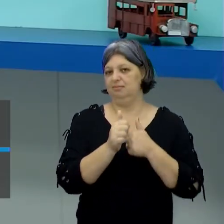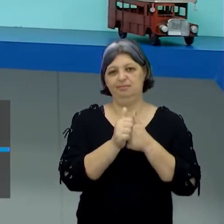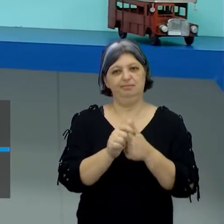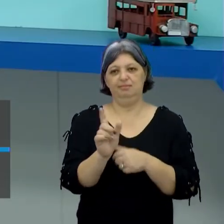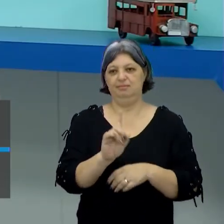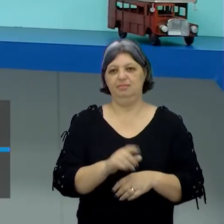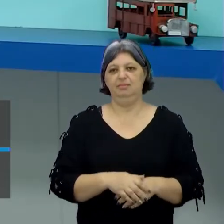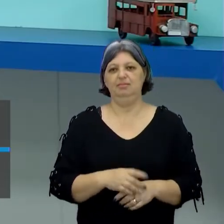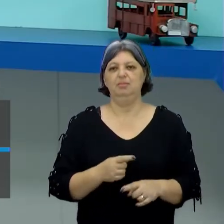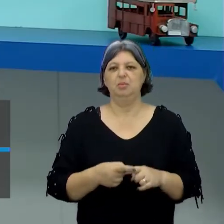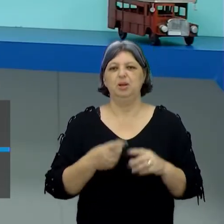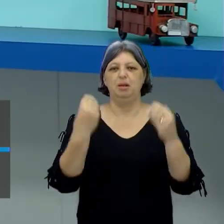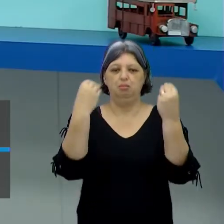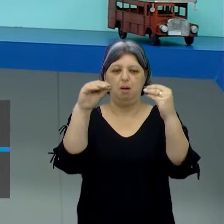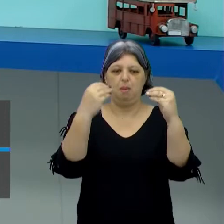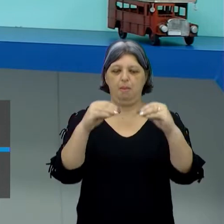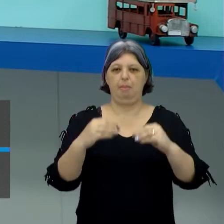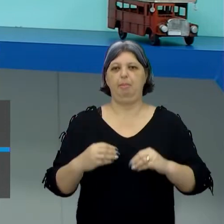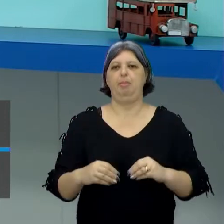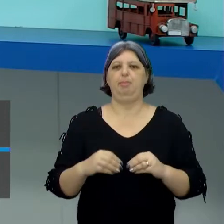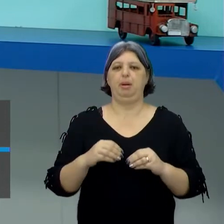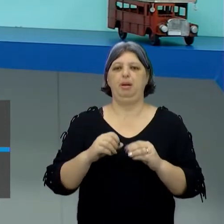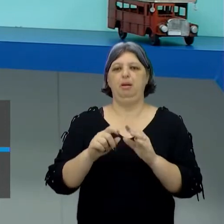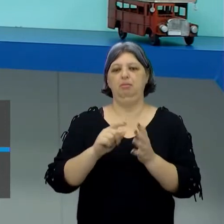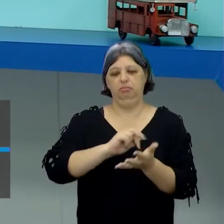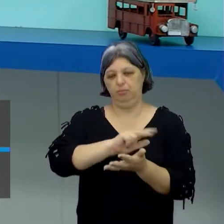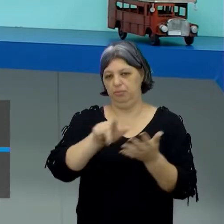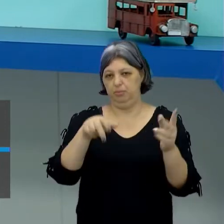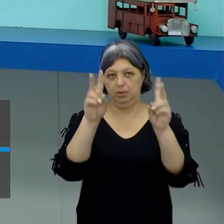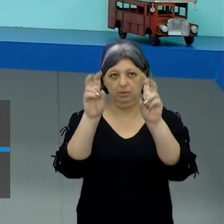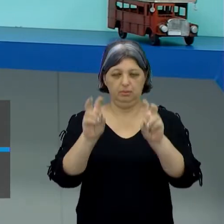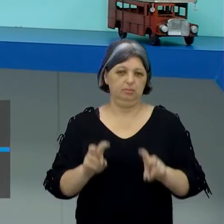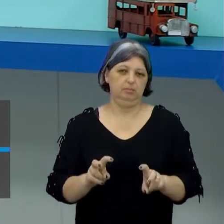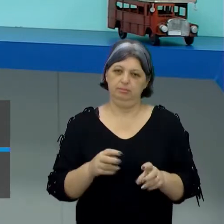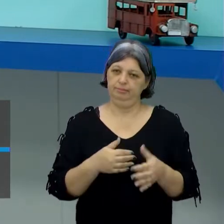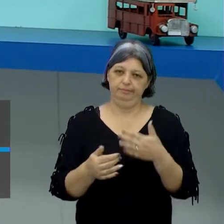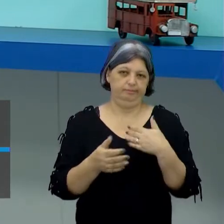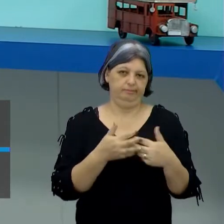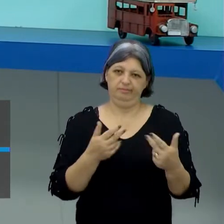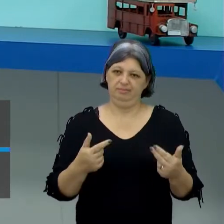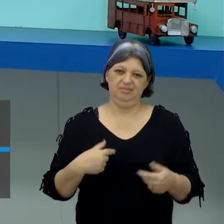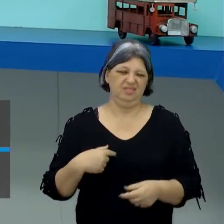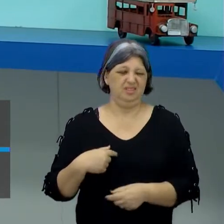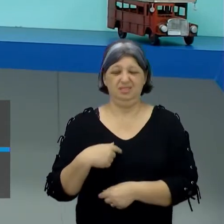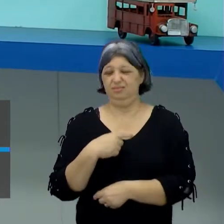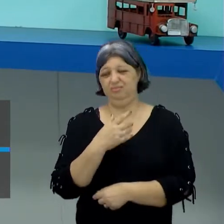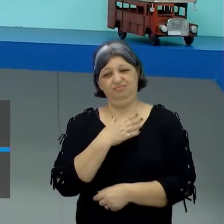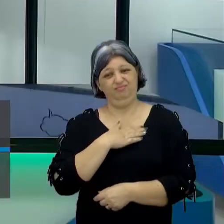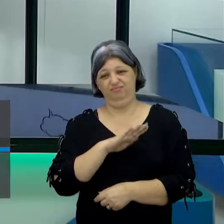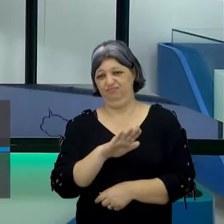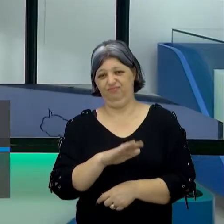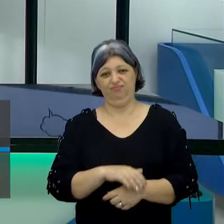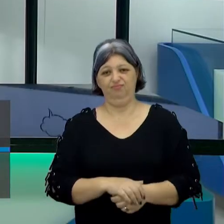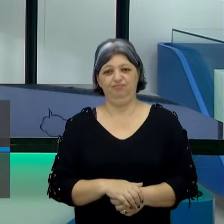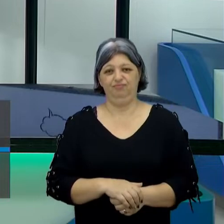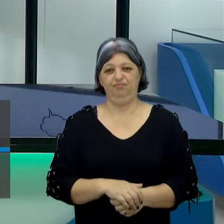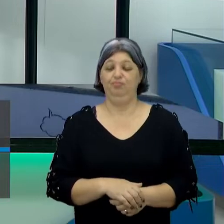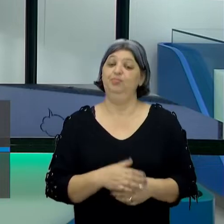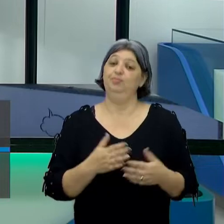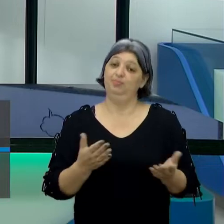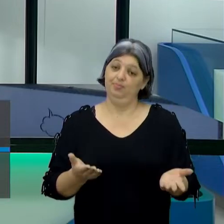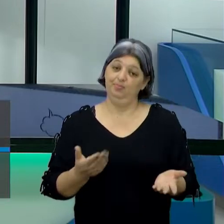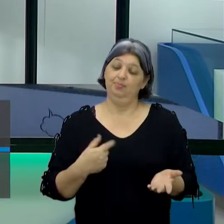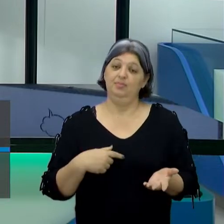não começa sigo. a publicar muito sobre um determinado assunto, seja qual for, aí eu já me falo, não dá. Então, né? Amigo, não Isso dá. aí já é alguma coisa.